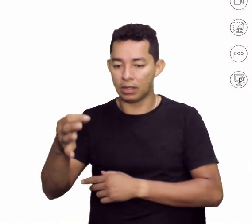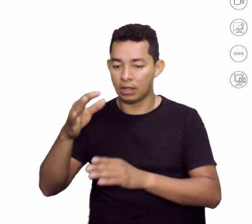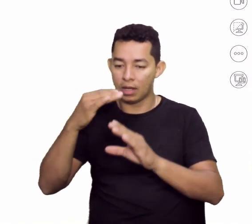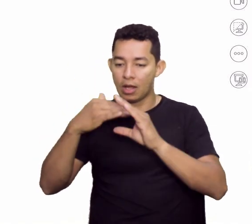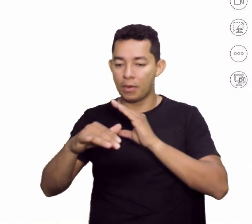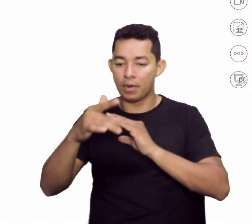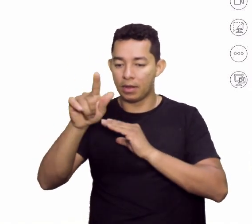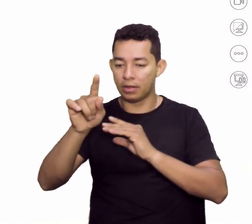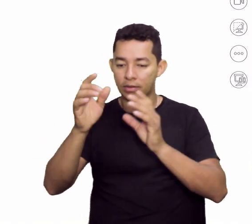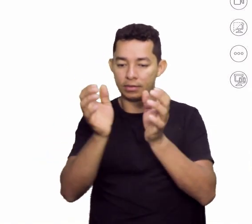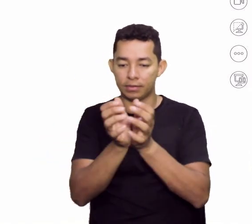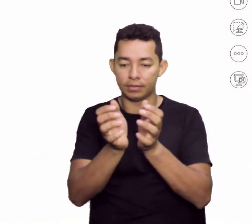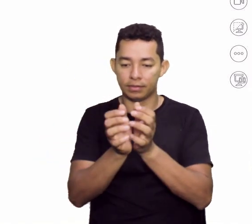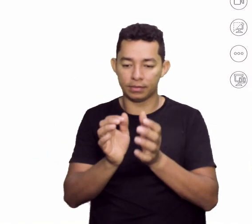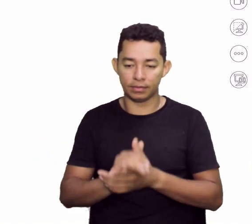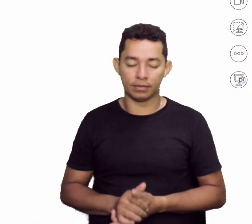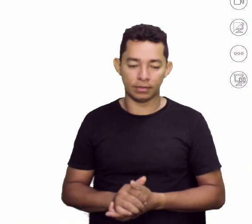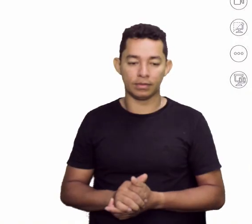você